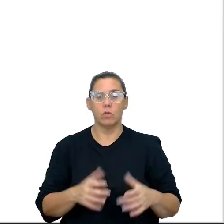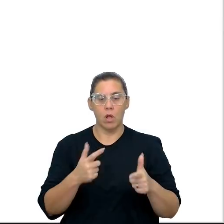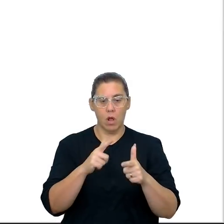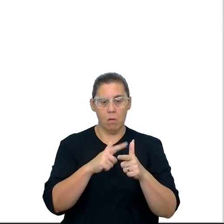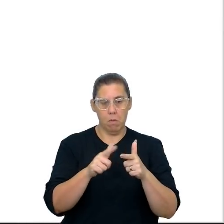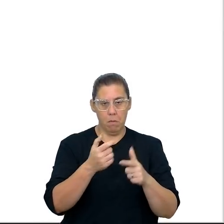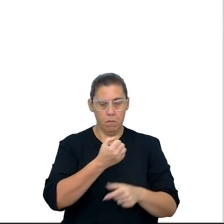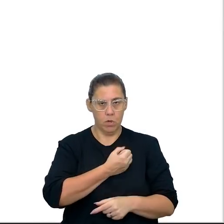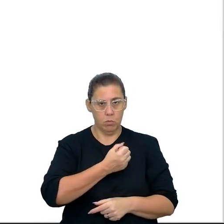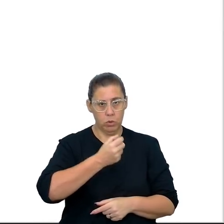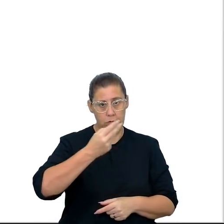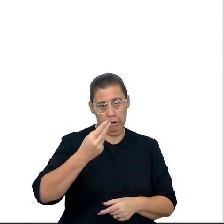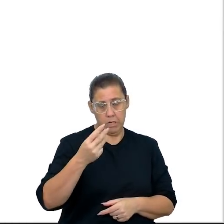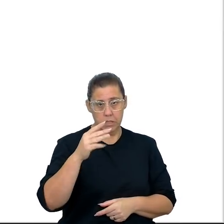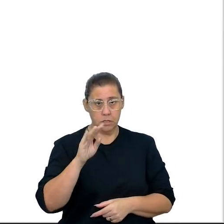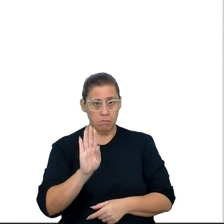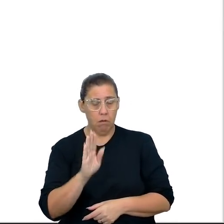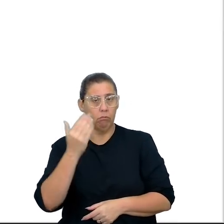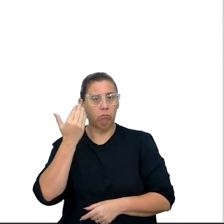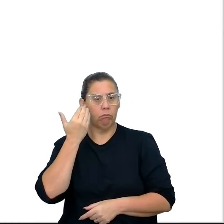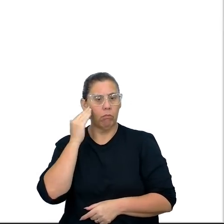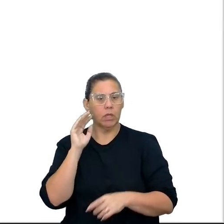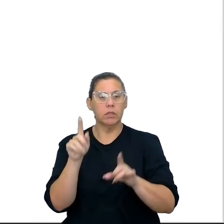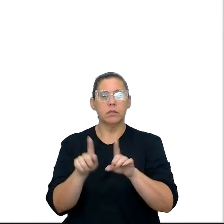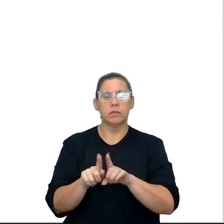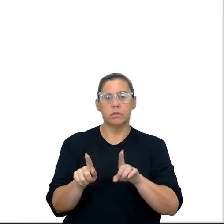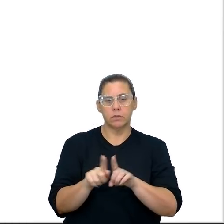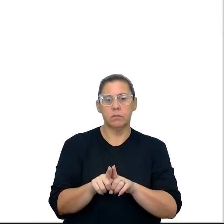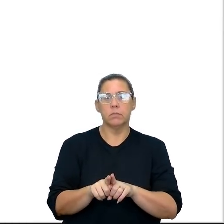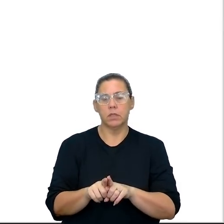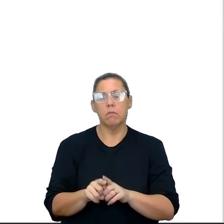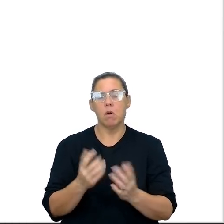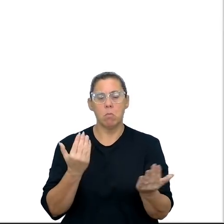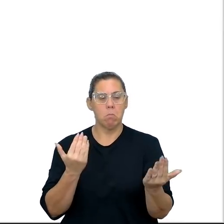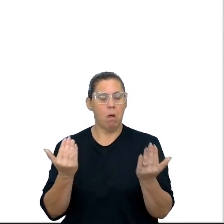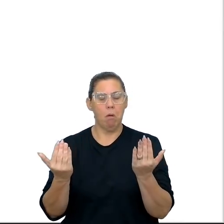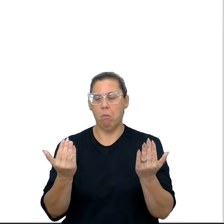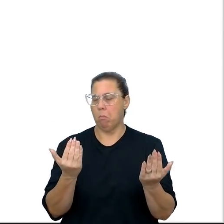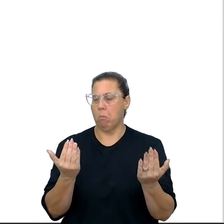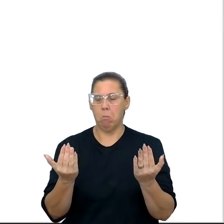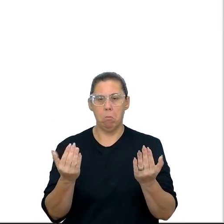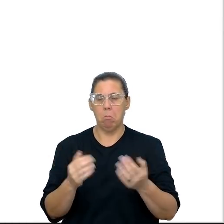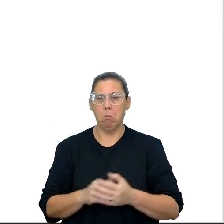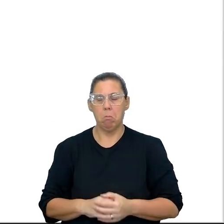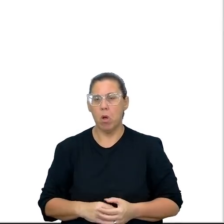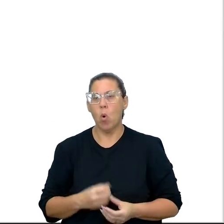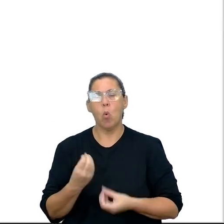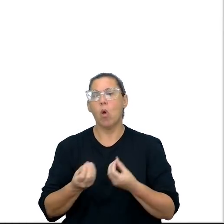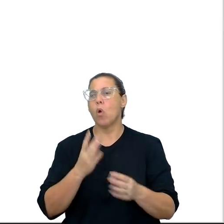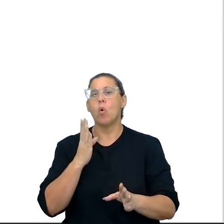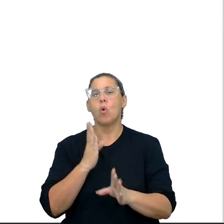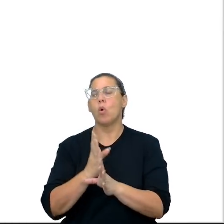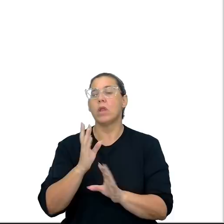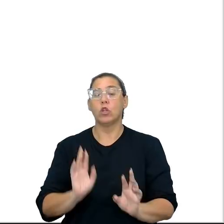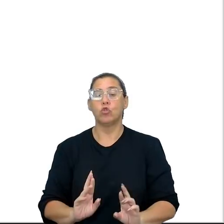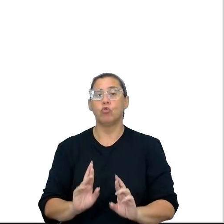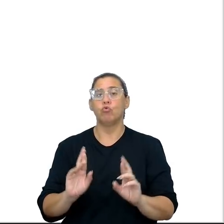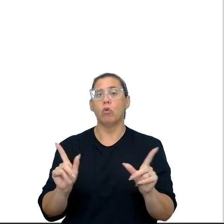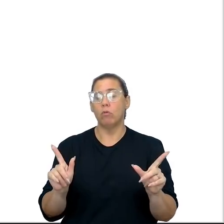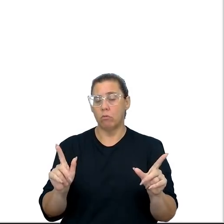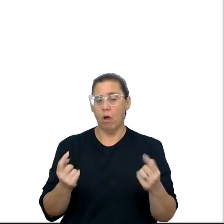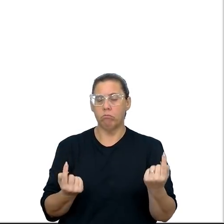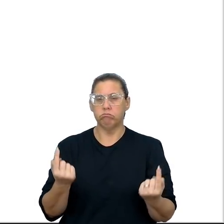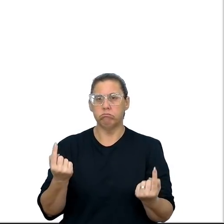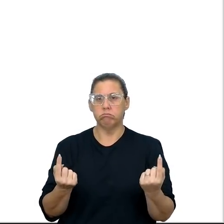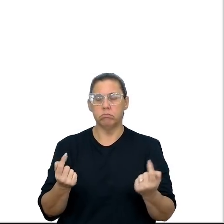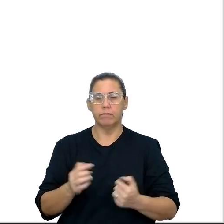problema 3B, né, também veremos que também ele é de comparação, né, no qual se deseja descobrir a diferença. Então,